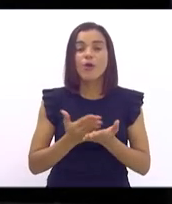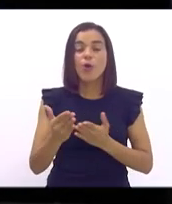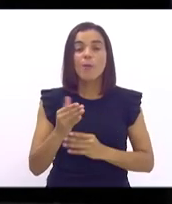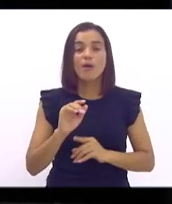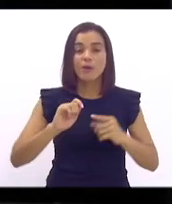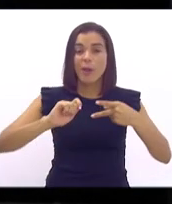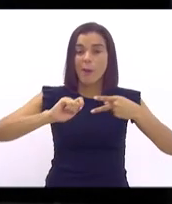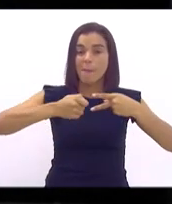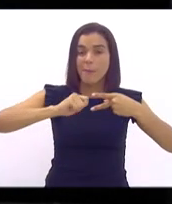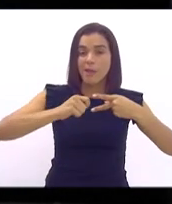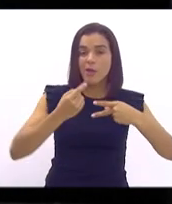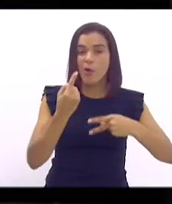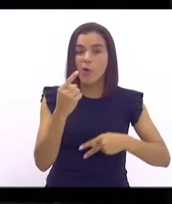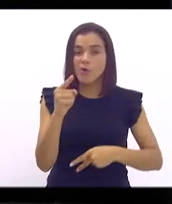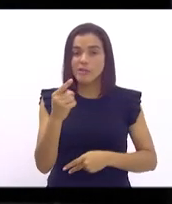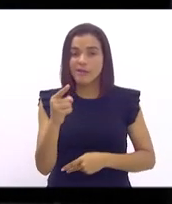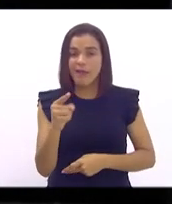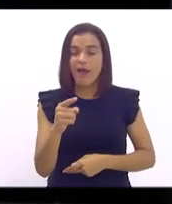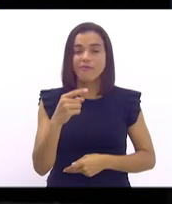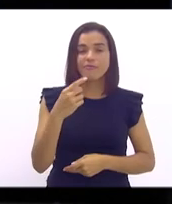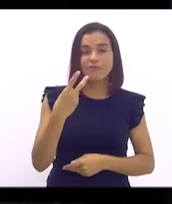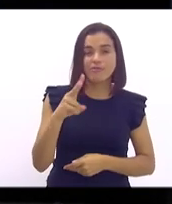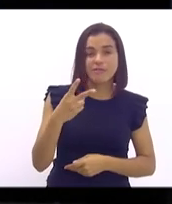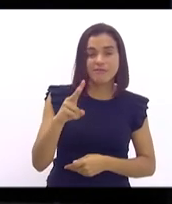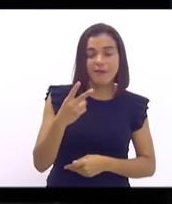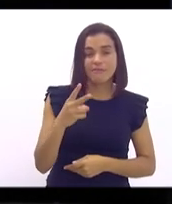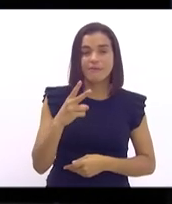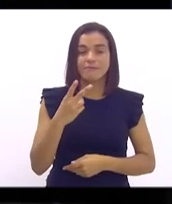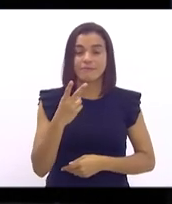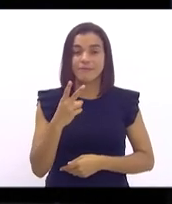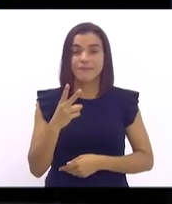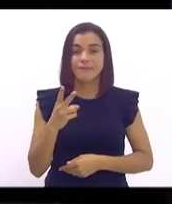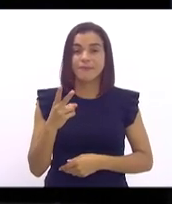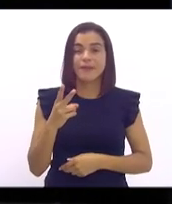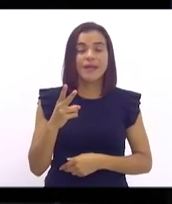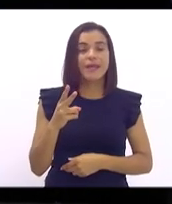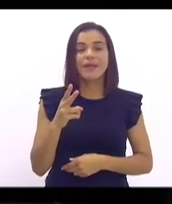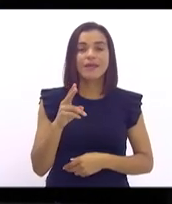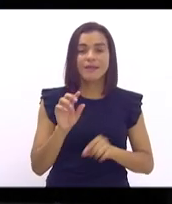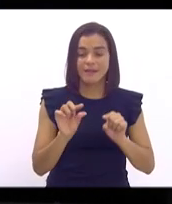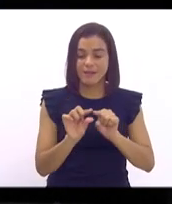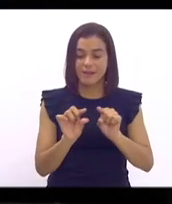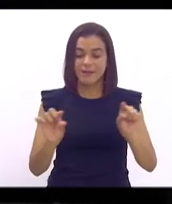Pix de 1 centavo, 2 centavos, 10 centavos, e naquela parte onde tem